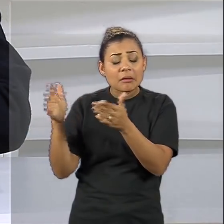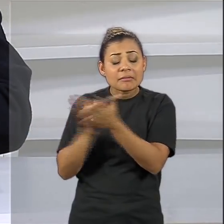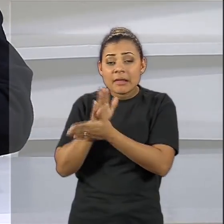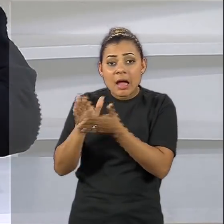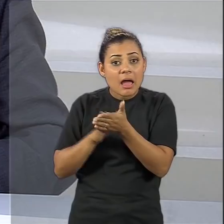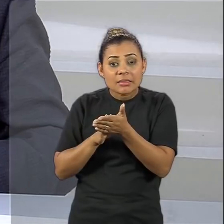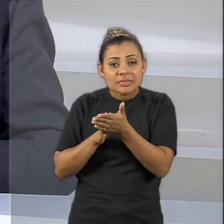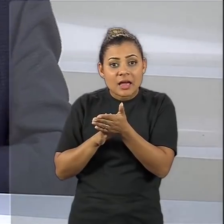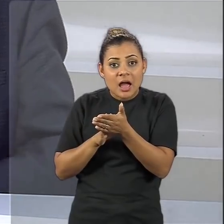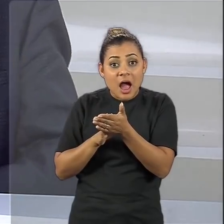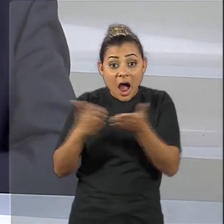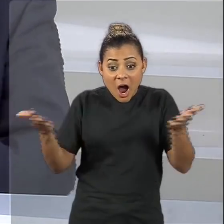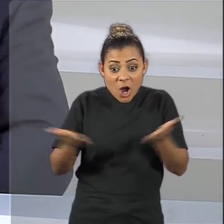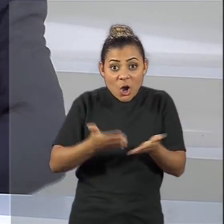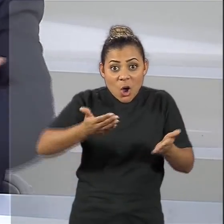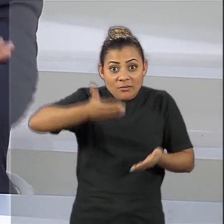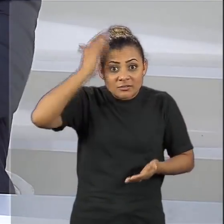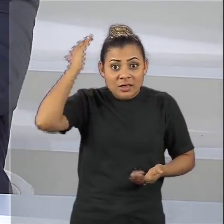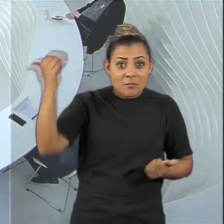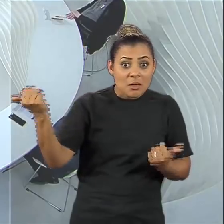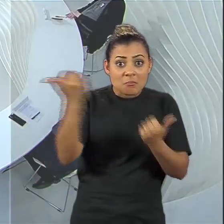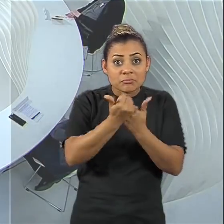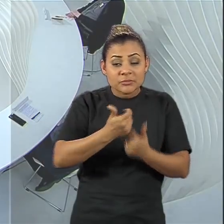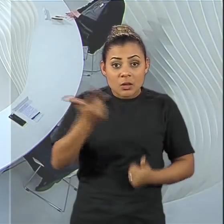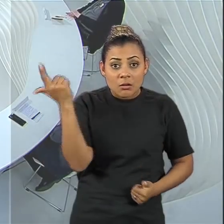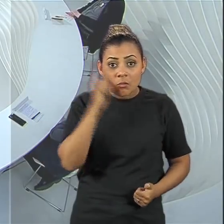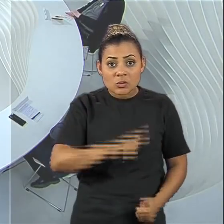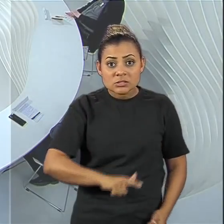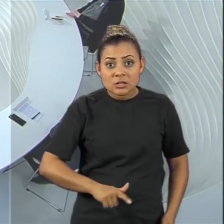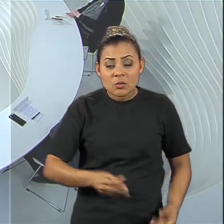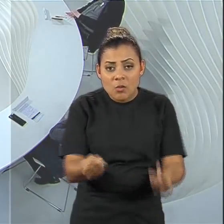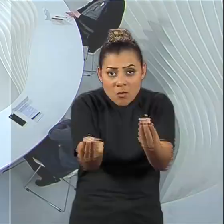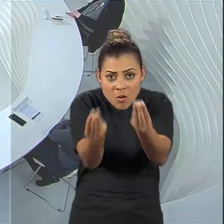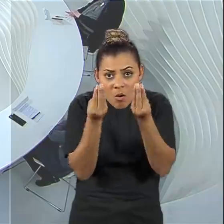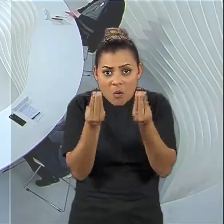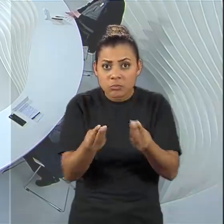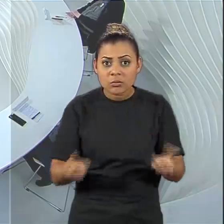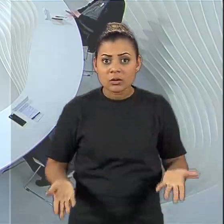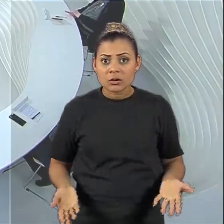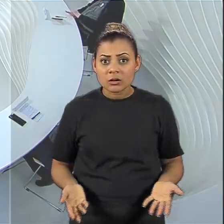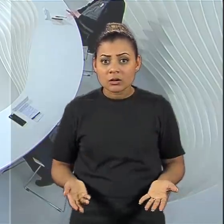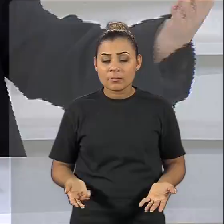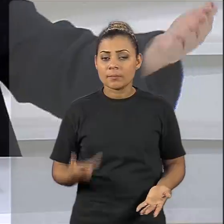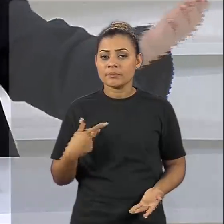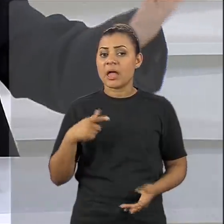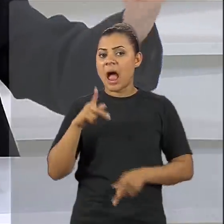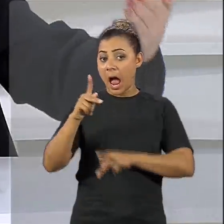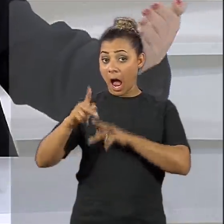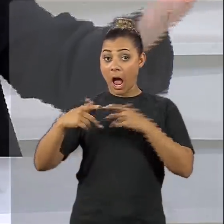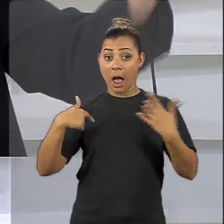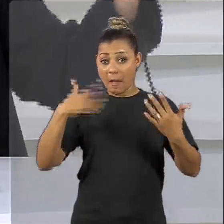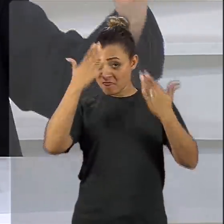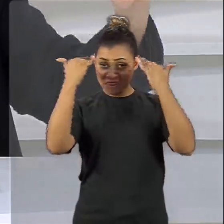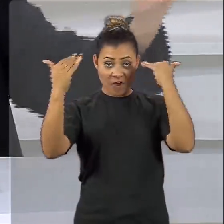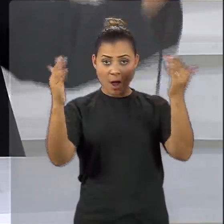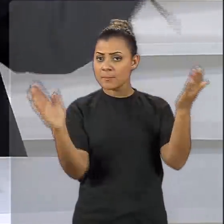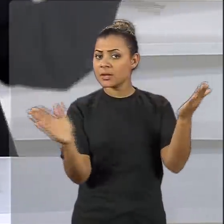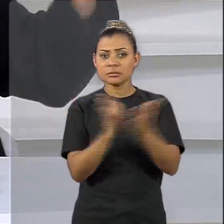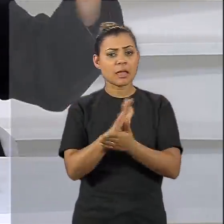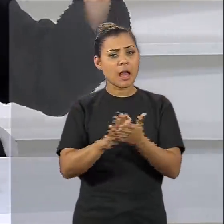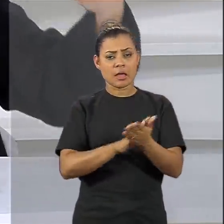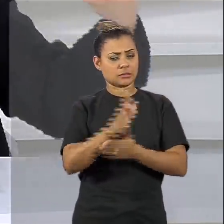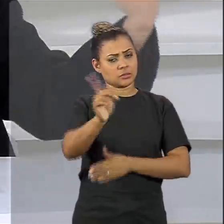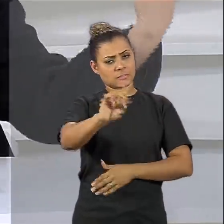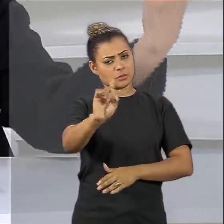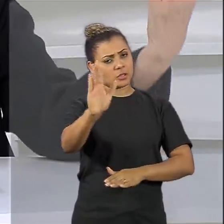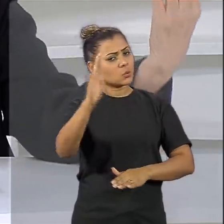fraco como esse. Mas nada disso é popular, Eliane. Popularidade não gera. Nada disso é popular. Sim, é óbvio. Pode ser